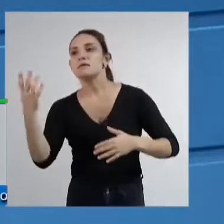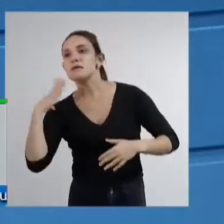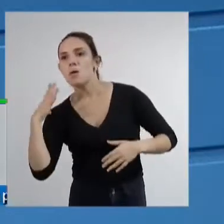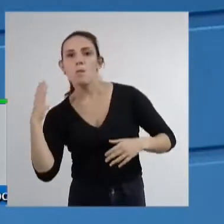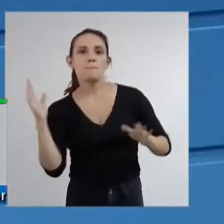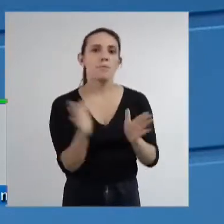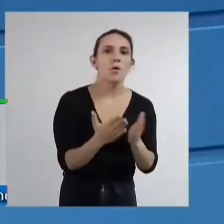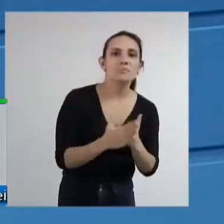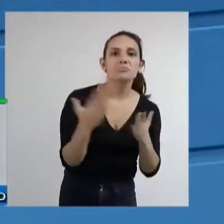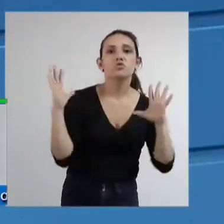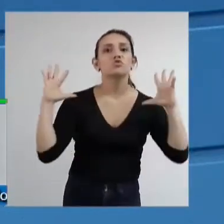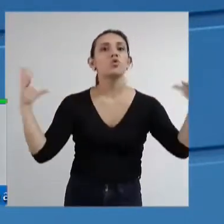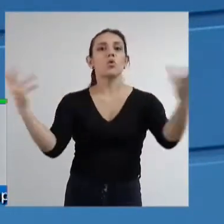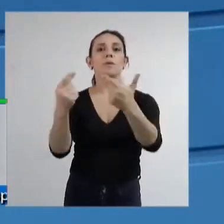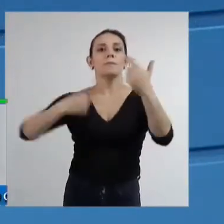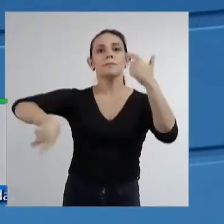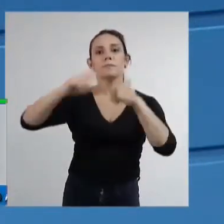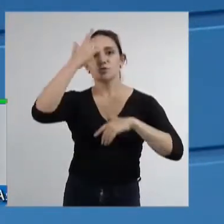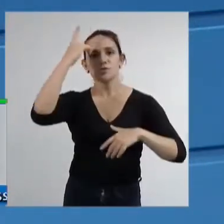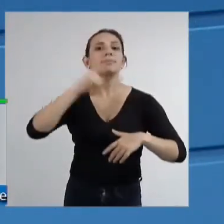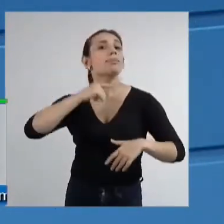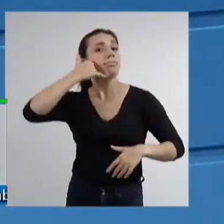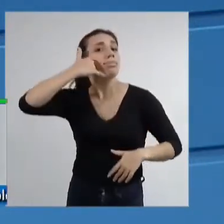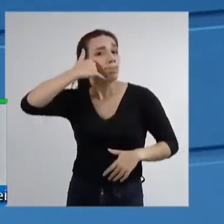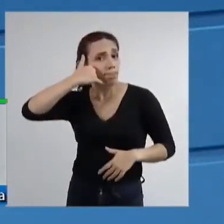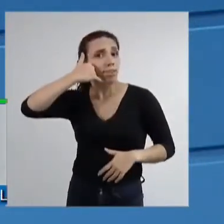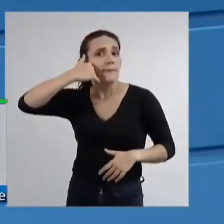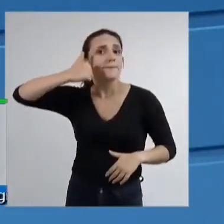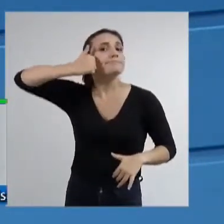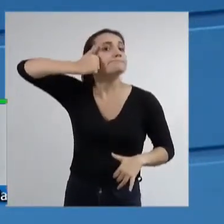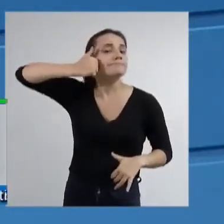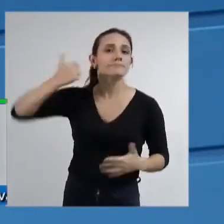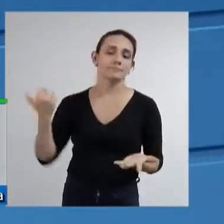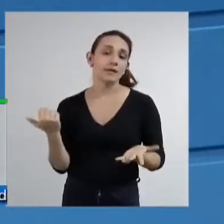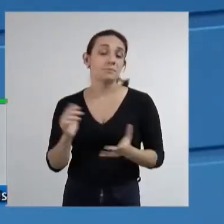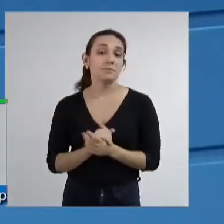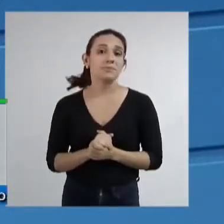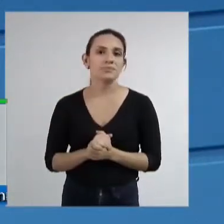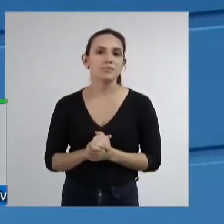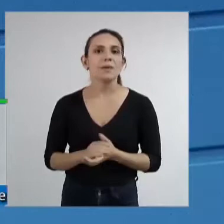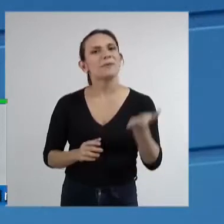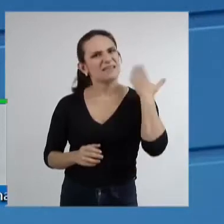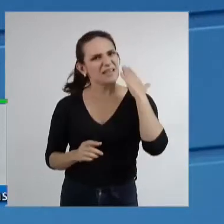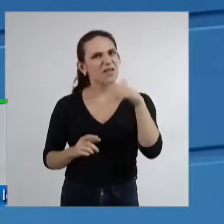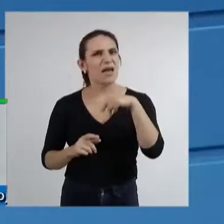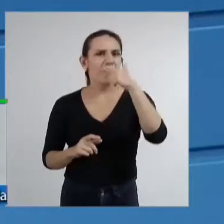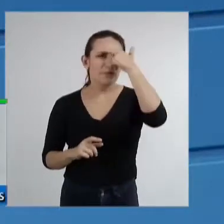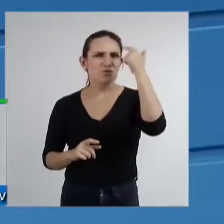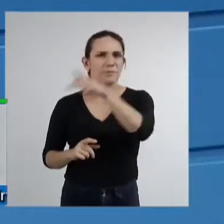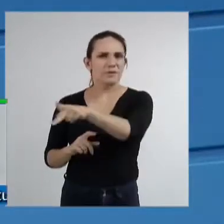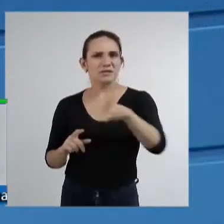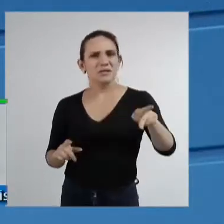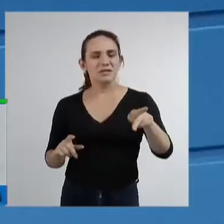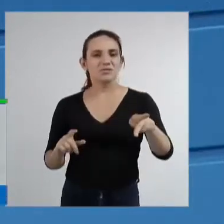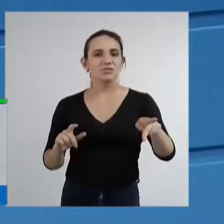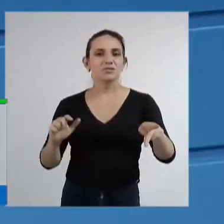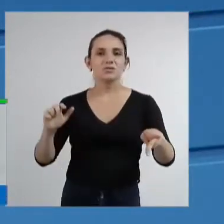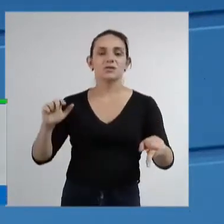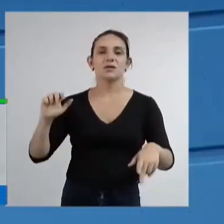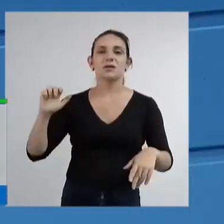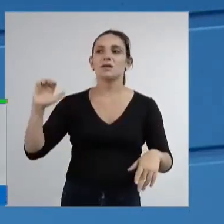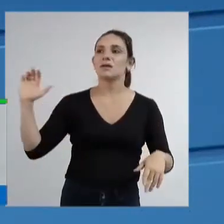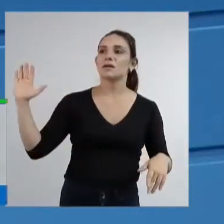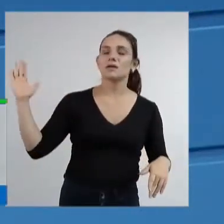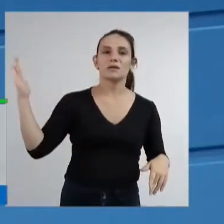ter o direito. E hoje todo mundo tem telefone, e aí, à época, o governador do Brasil, né, o presidente Fernando Henrique, criou